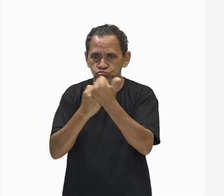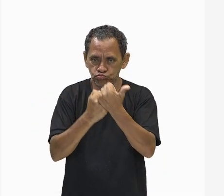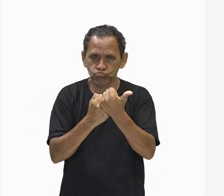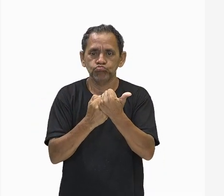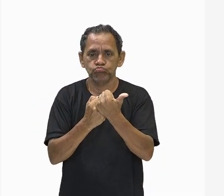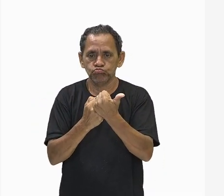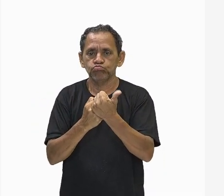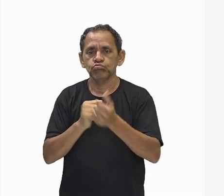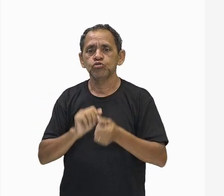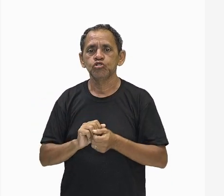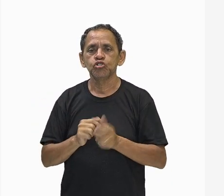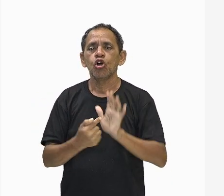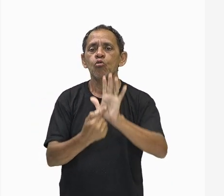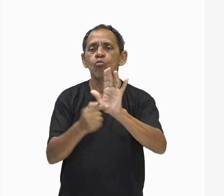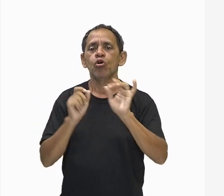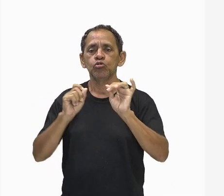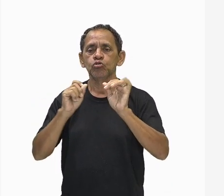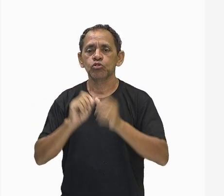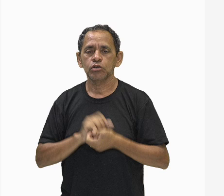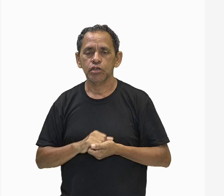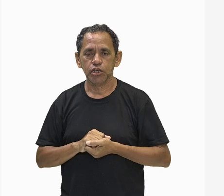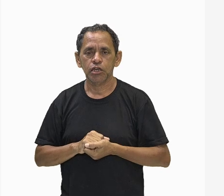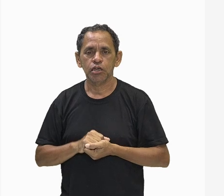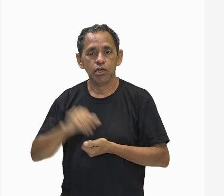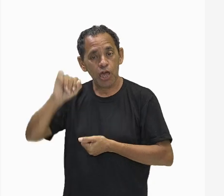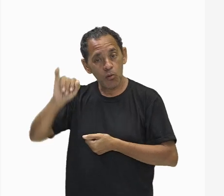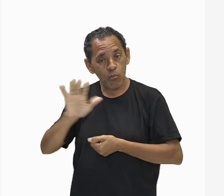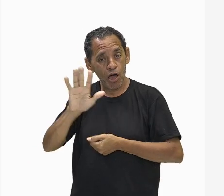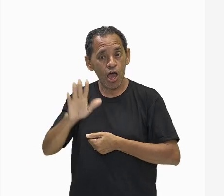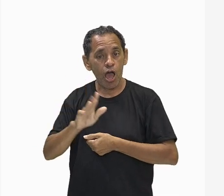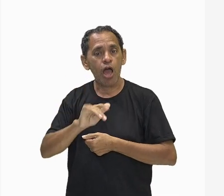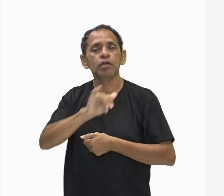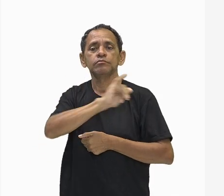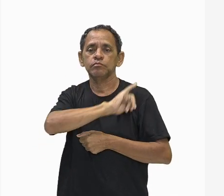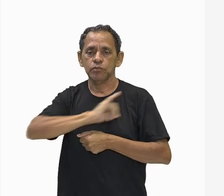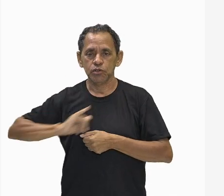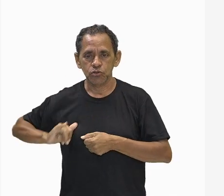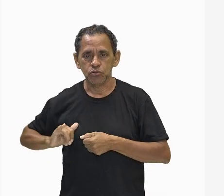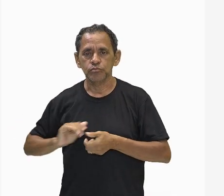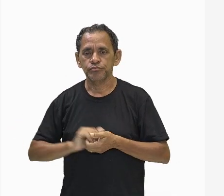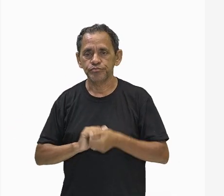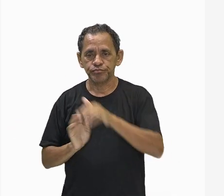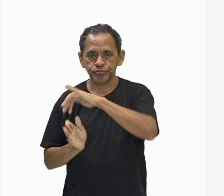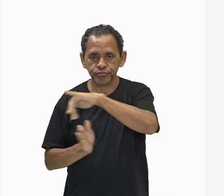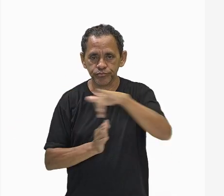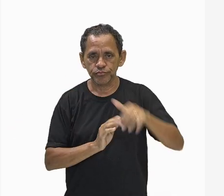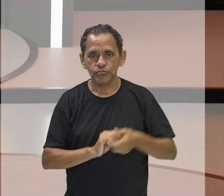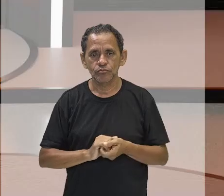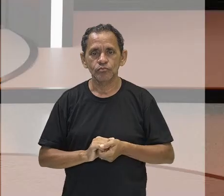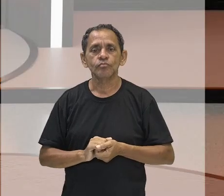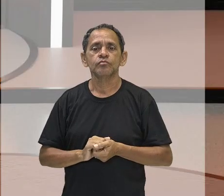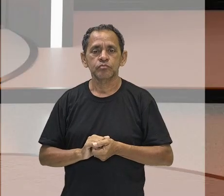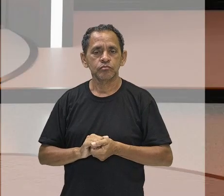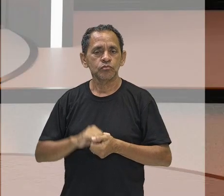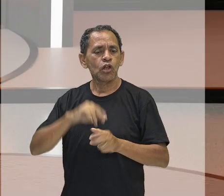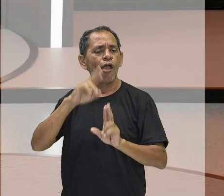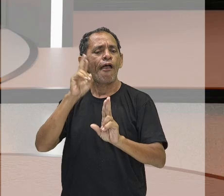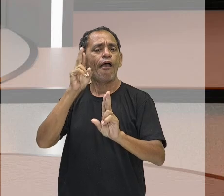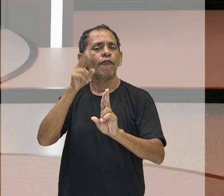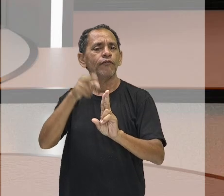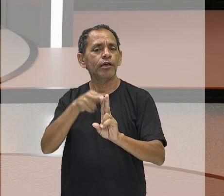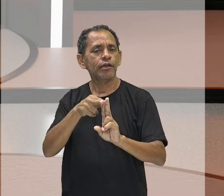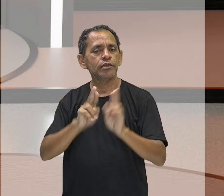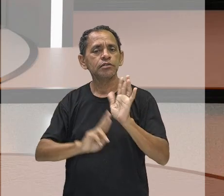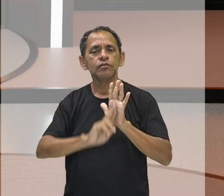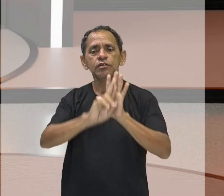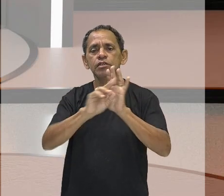exaltam ali a figura do próprio imperador, tá, gente? Voltando para mim aqui, uma das grandes referências quando a gente trata de arquitetura